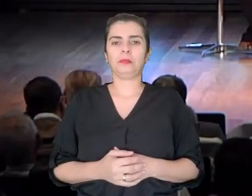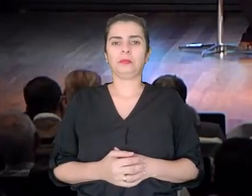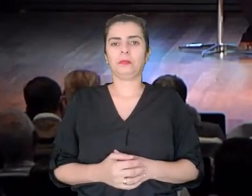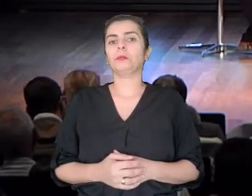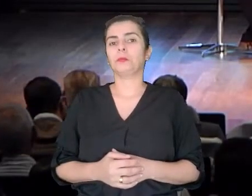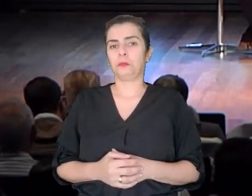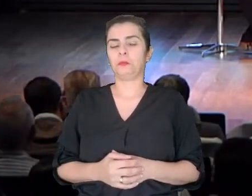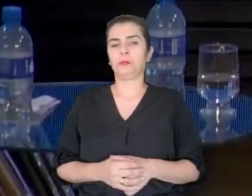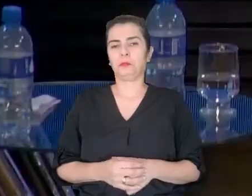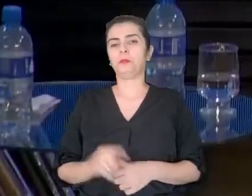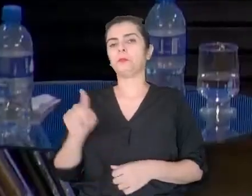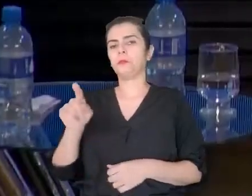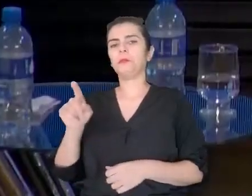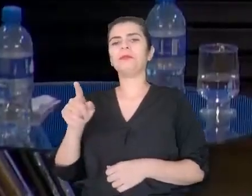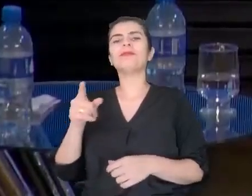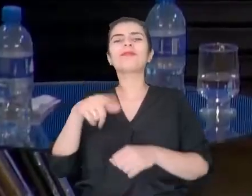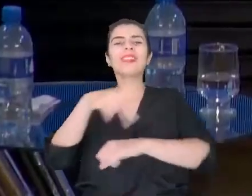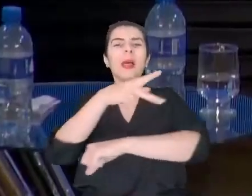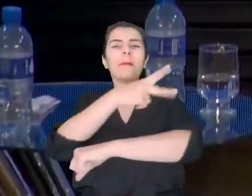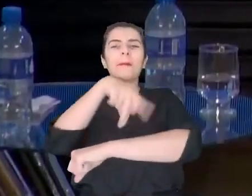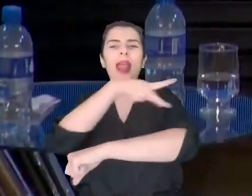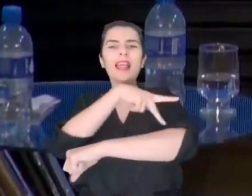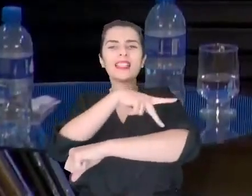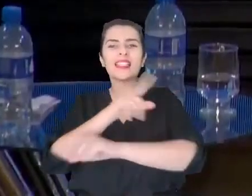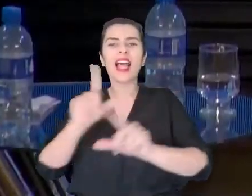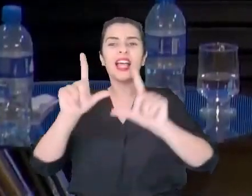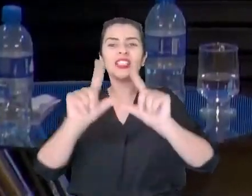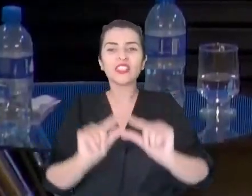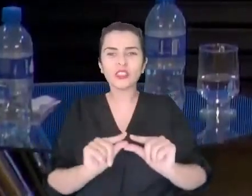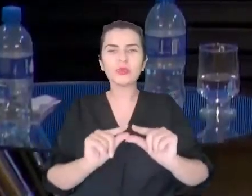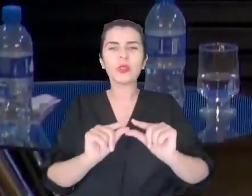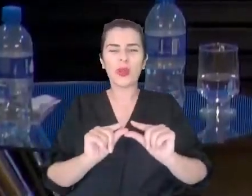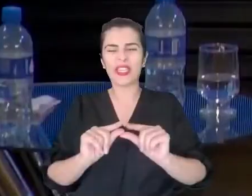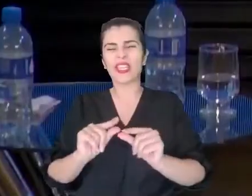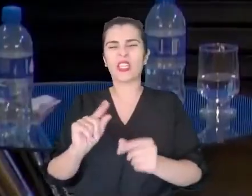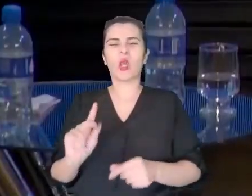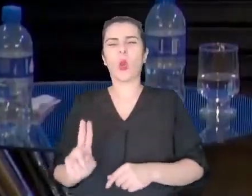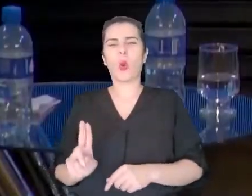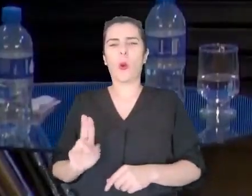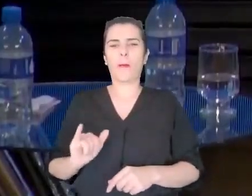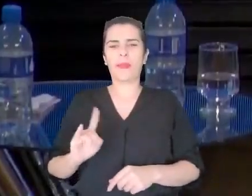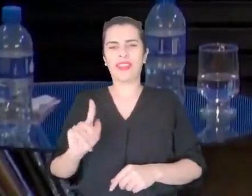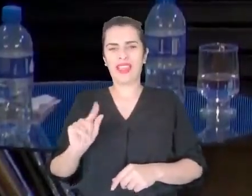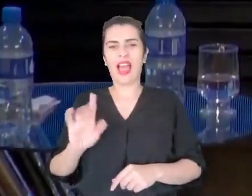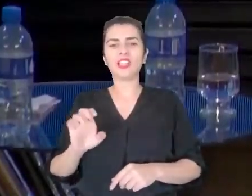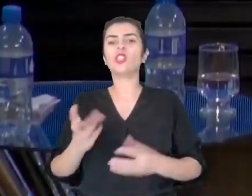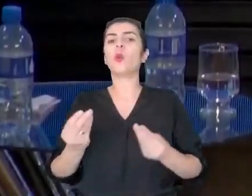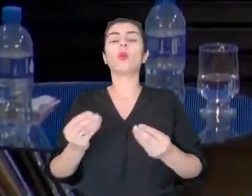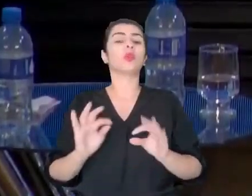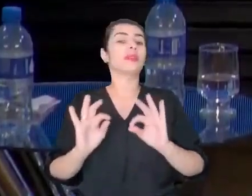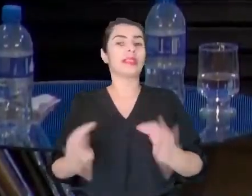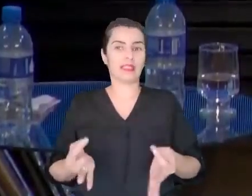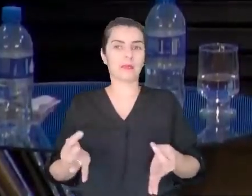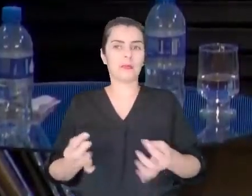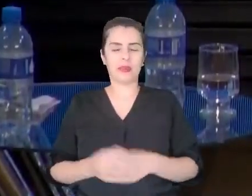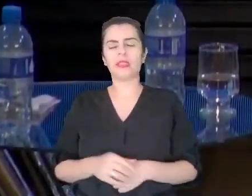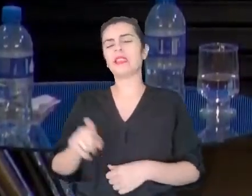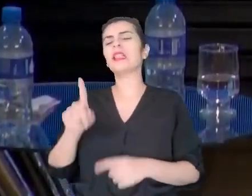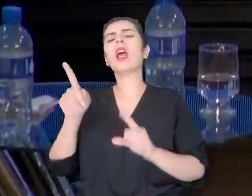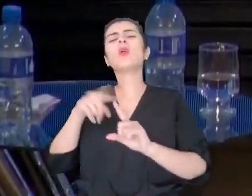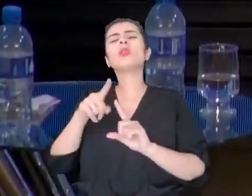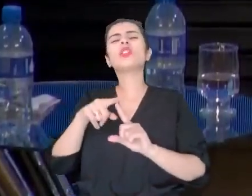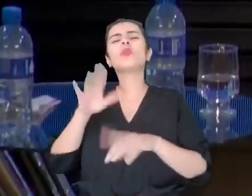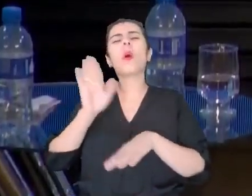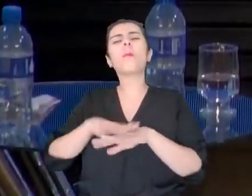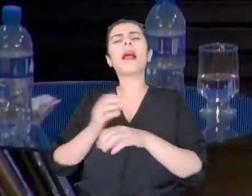Essas praças de redução de umidade, elas são muito simples. Hoje, a gente é quase que um bota-espera. A